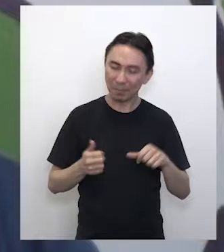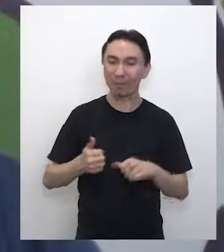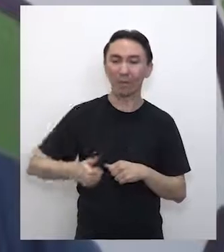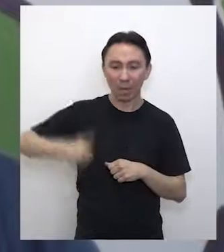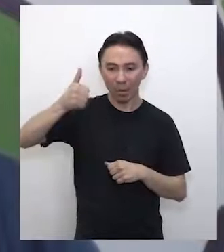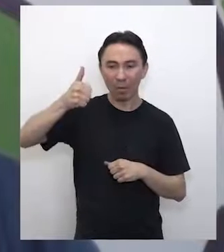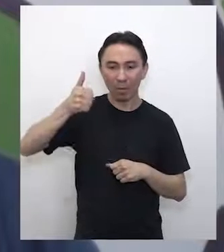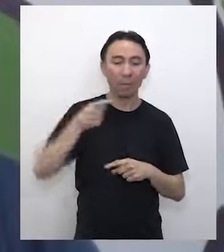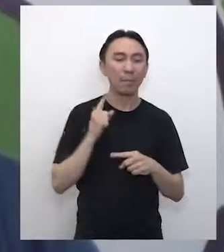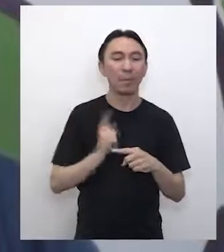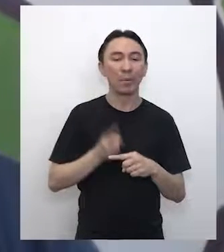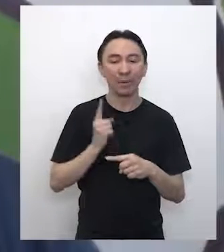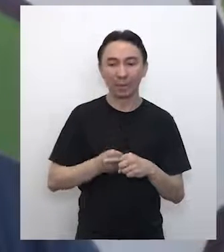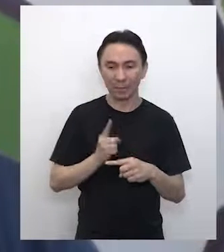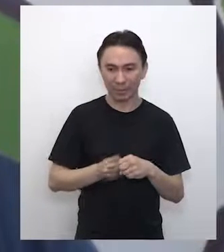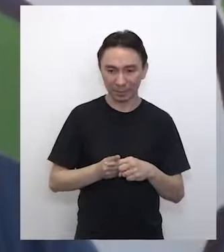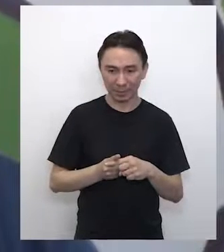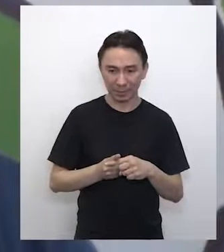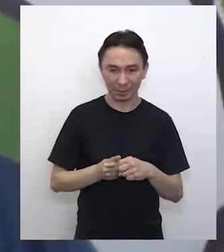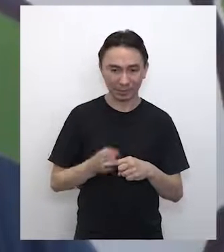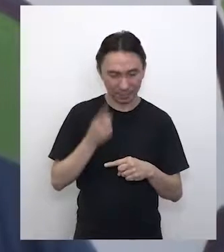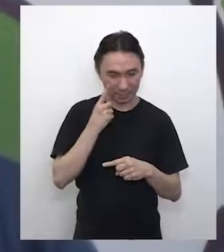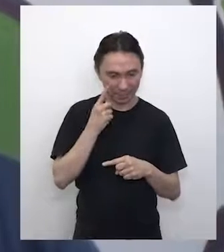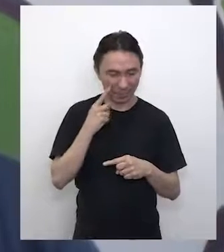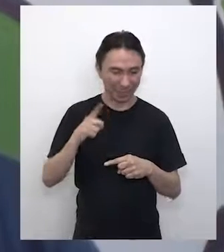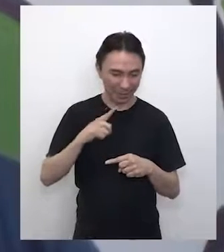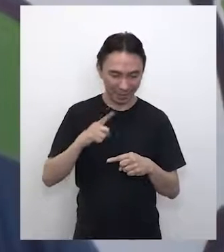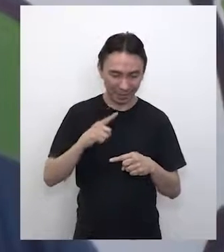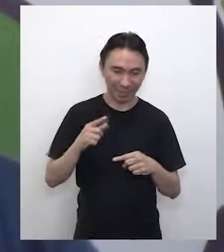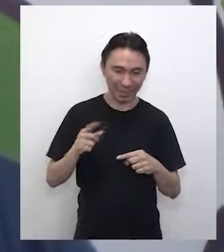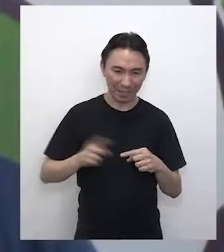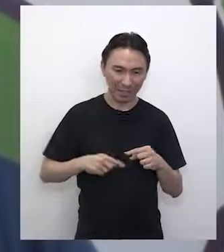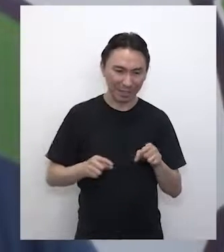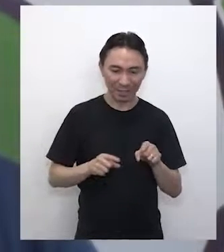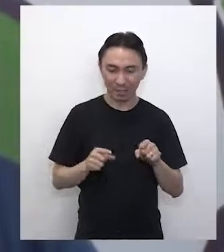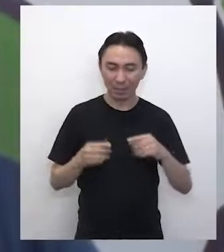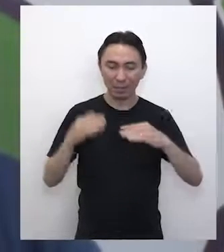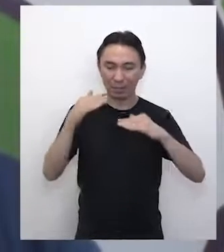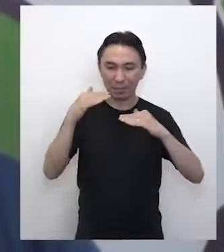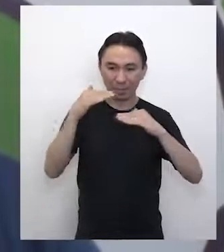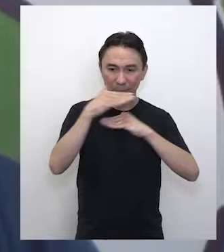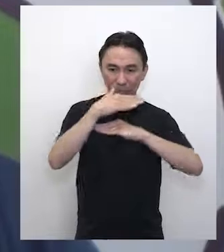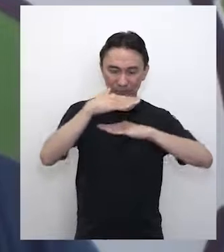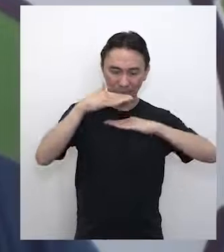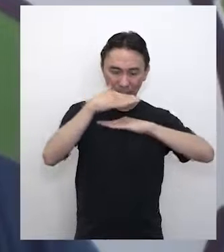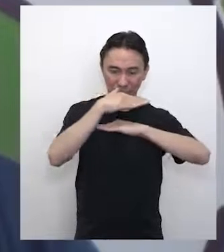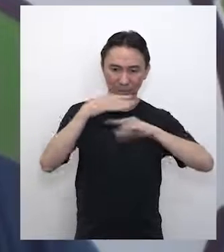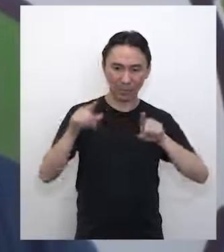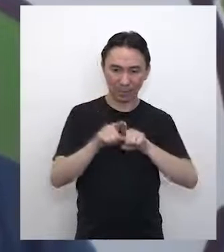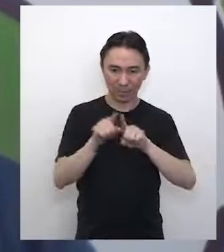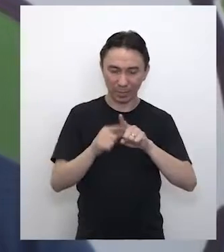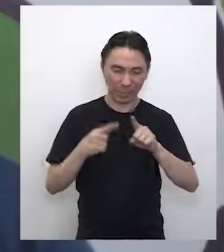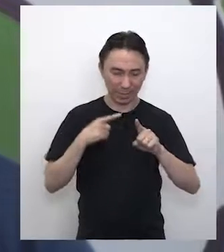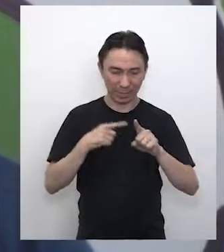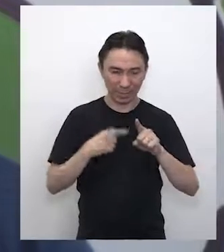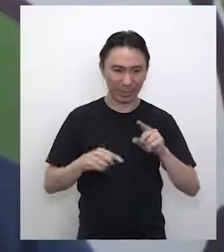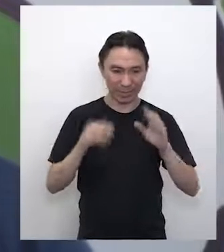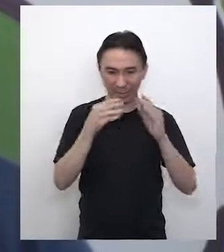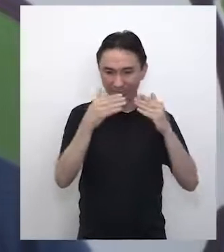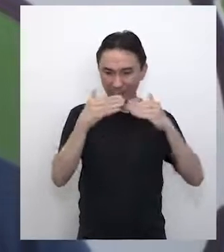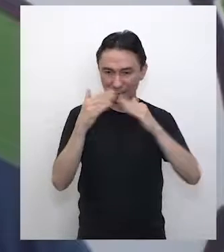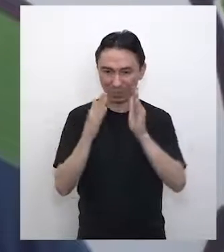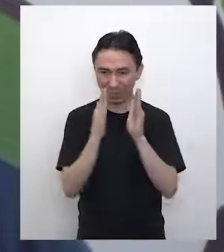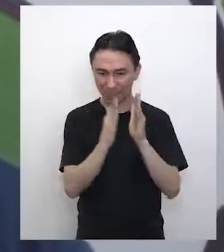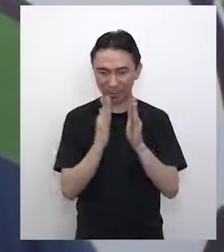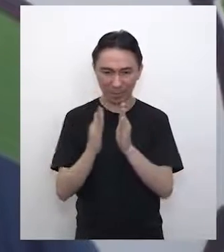seja, na ligação mista, que é em série paralela, nós tivemos aí um rendimento melhor na